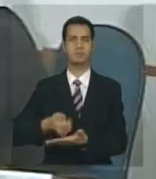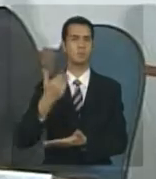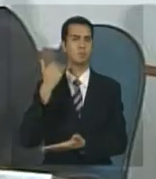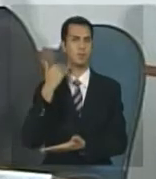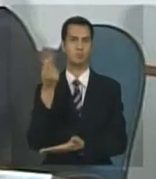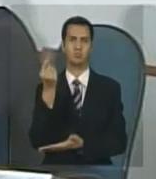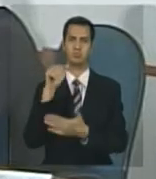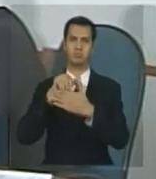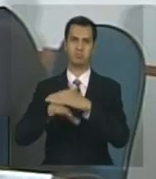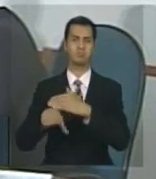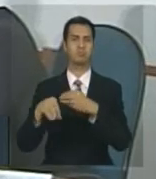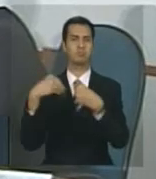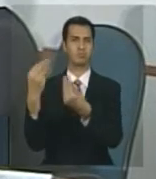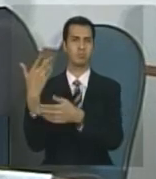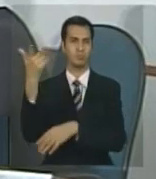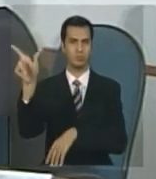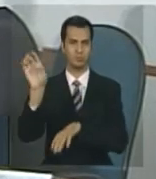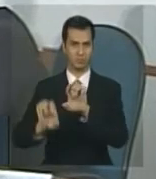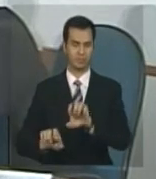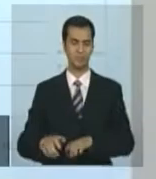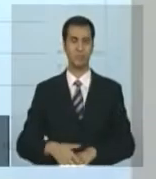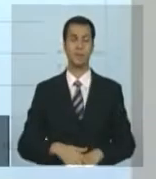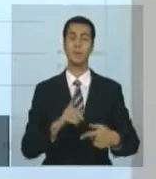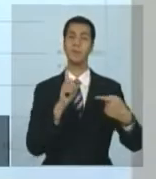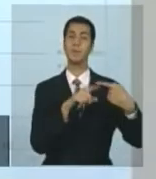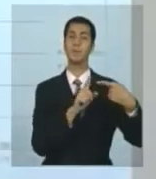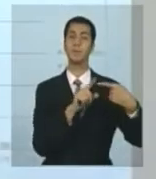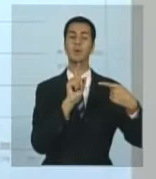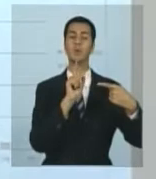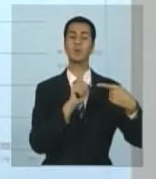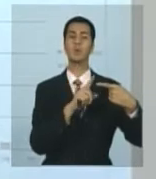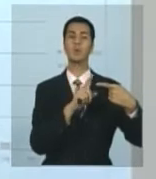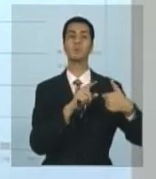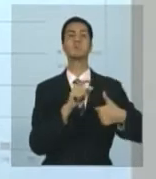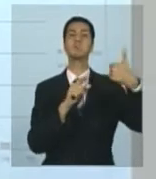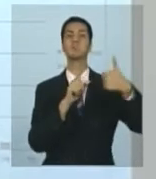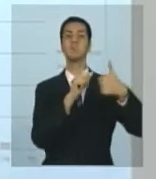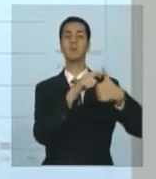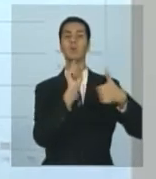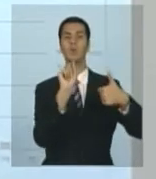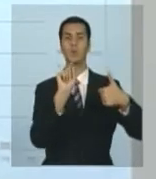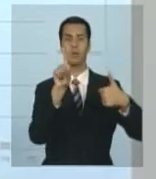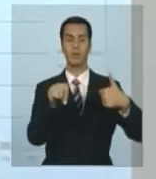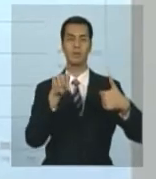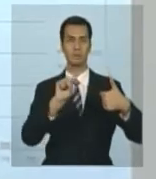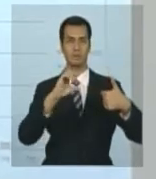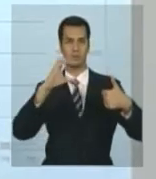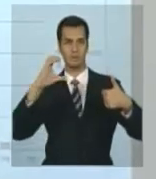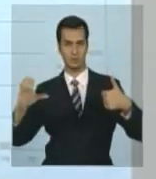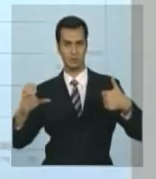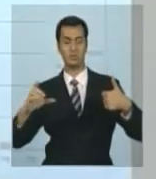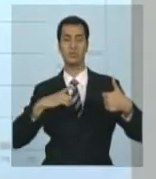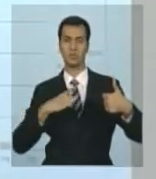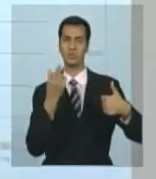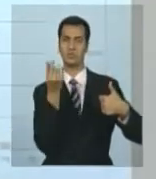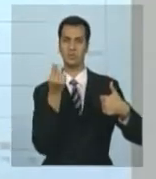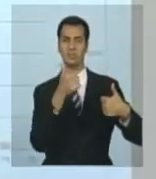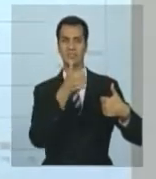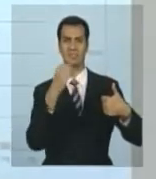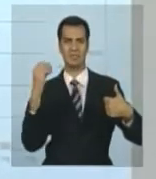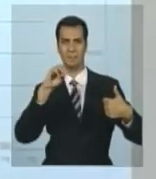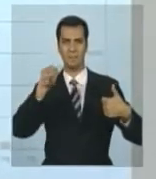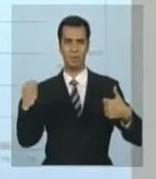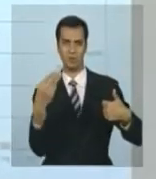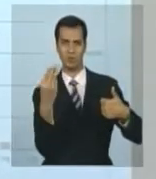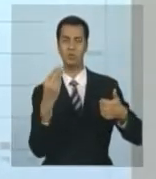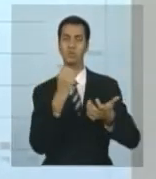Então, em primeiro lugar, vem Santa Catarina, com quase 100 milhões entre liberado e pago,